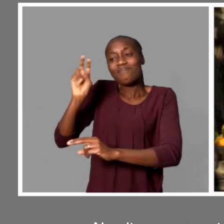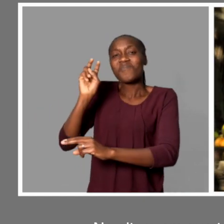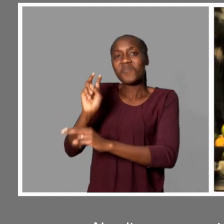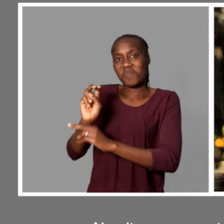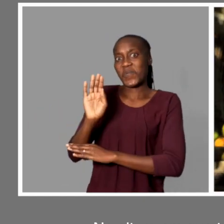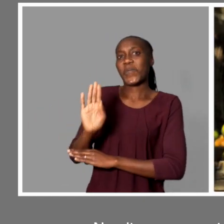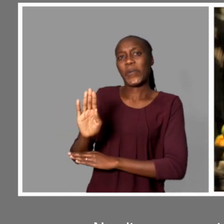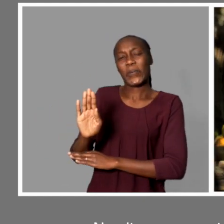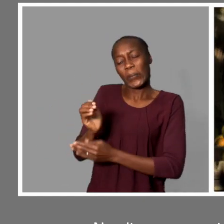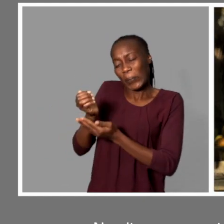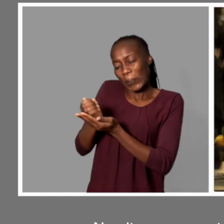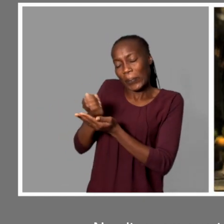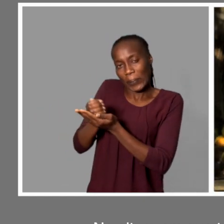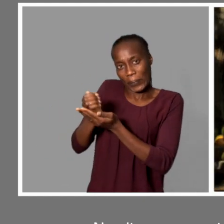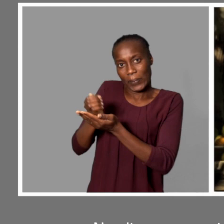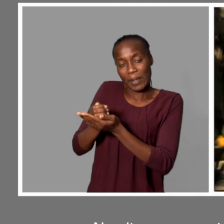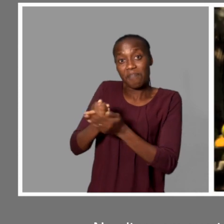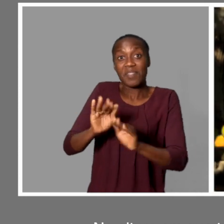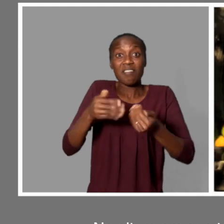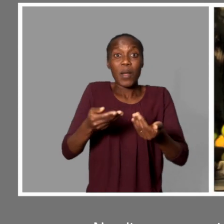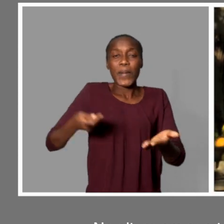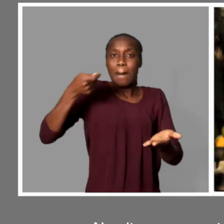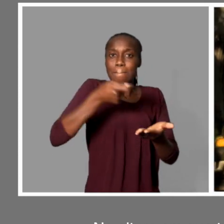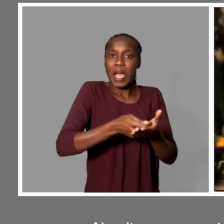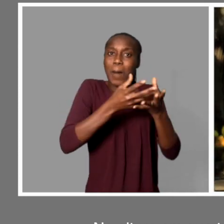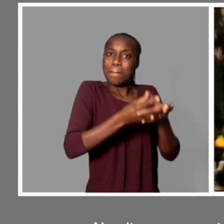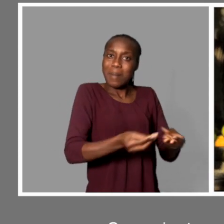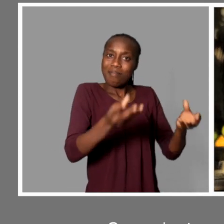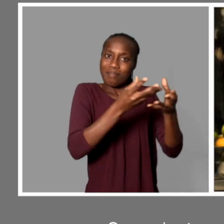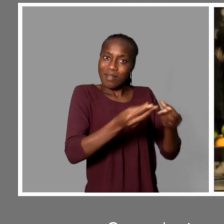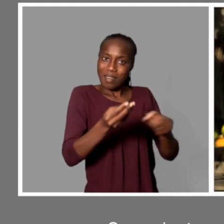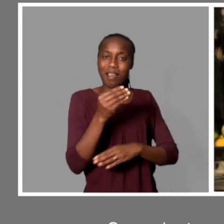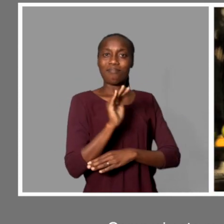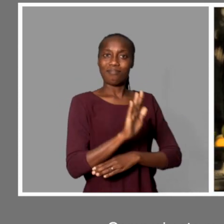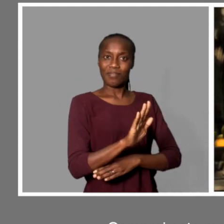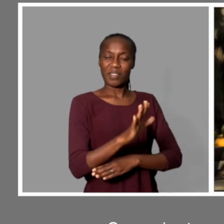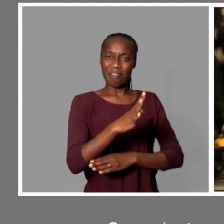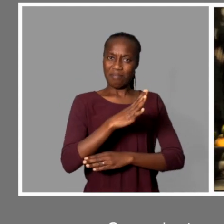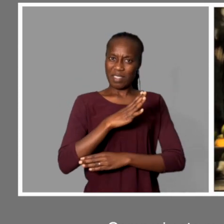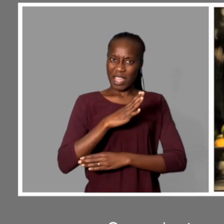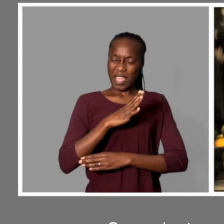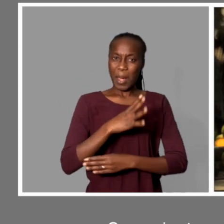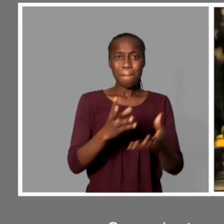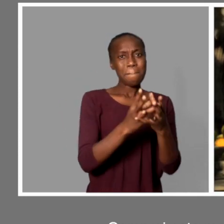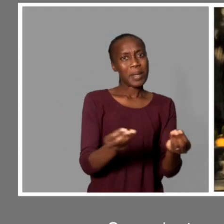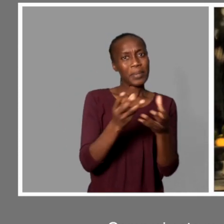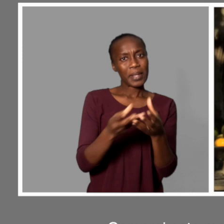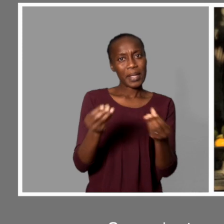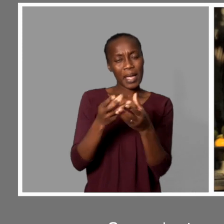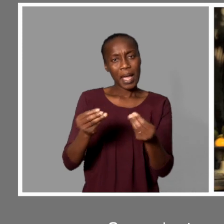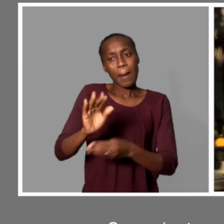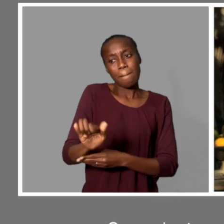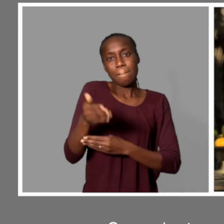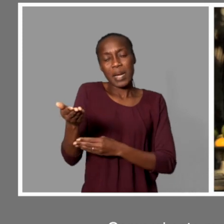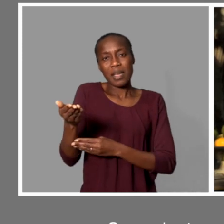preparar um pouco do futuro, né? Então, comprando esse material que estão a ver, tenho um pouco de material,